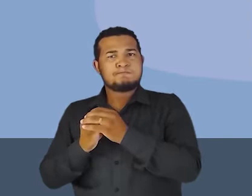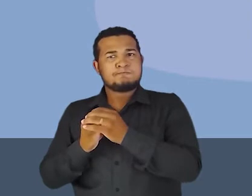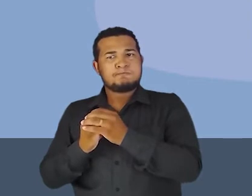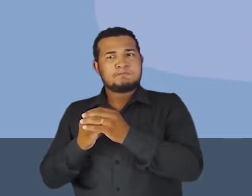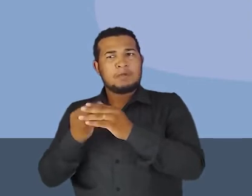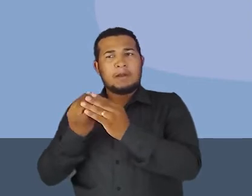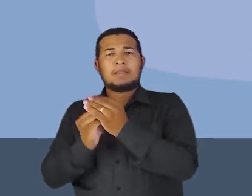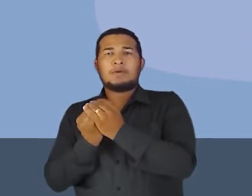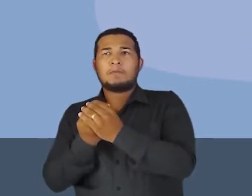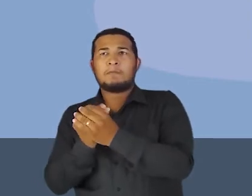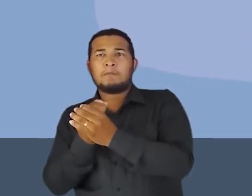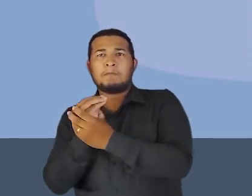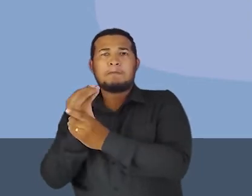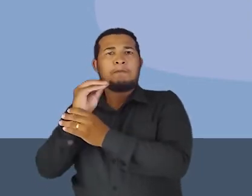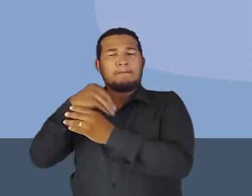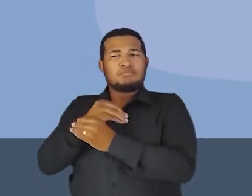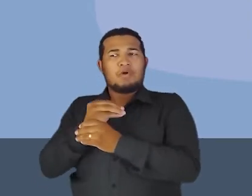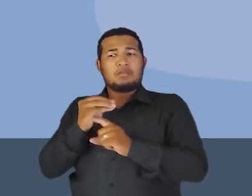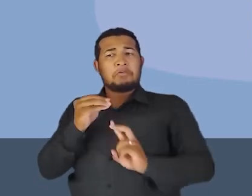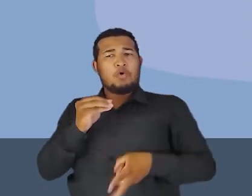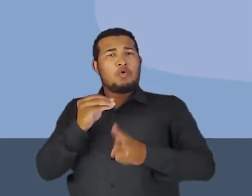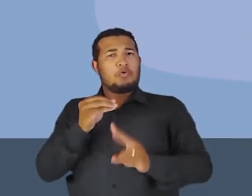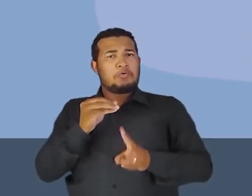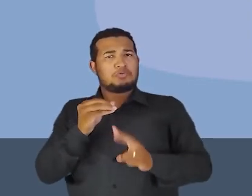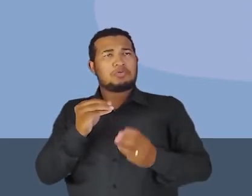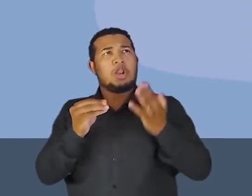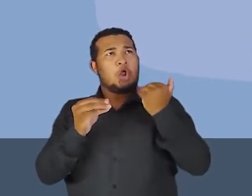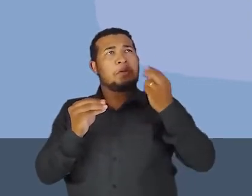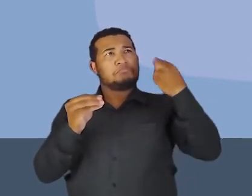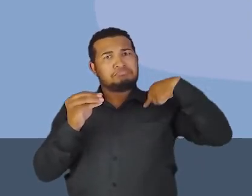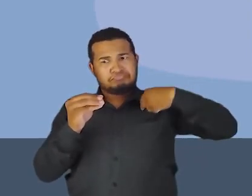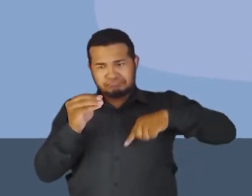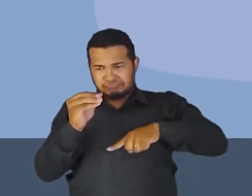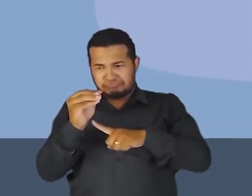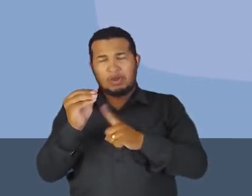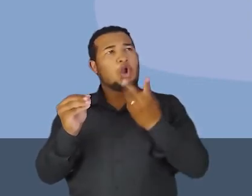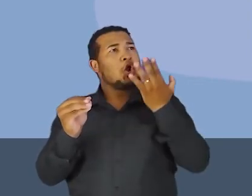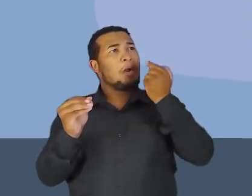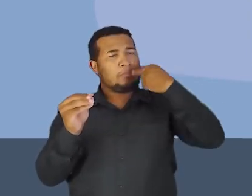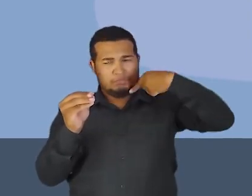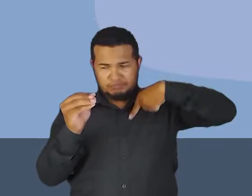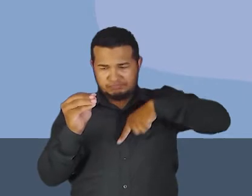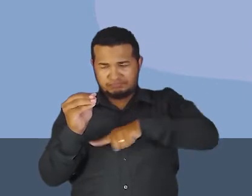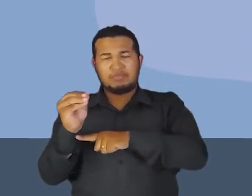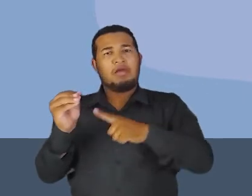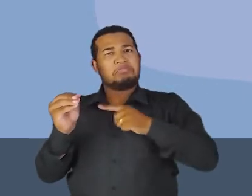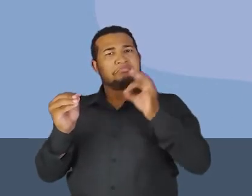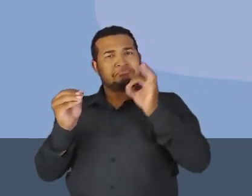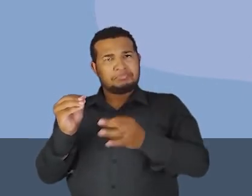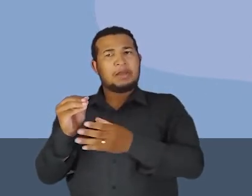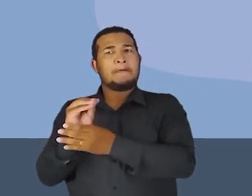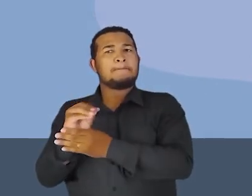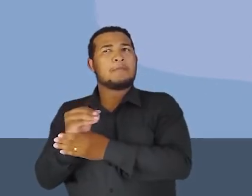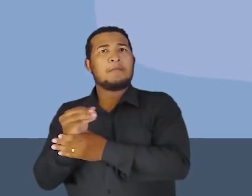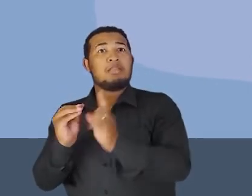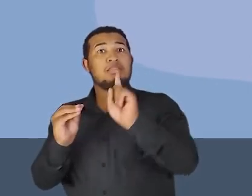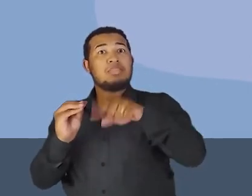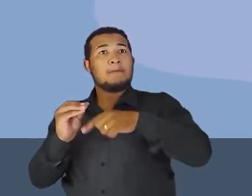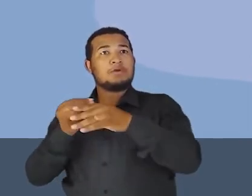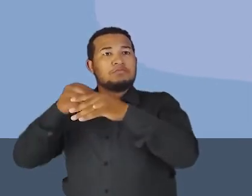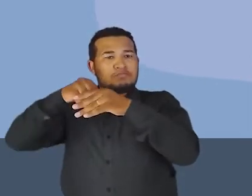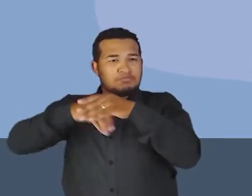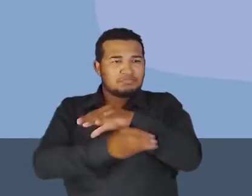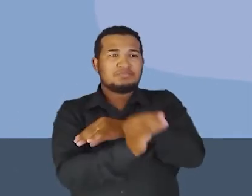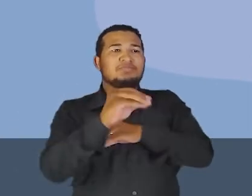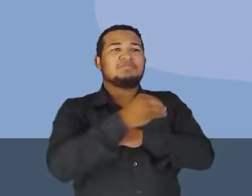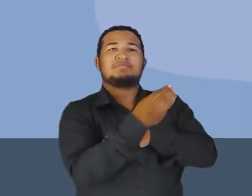permanecer dentro do corpo da mãe, né, sendo alimentados por estruturas cheias de nutrientes, né, e depois o tubarão